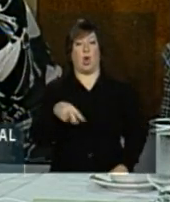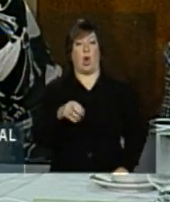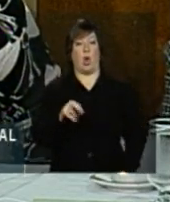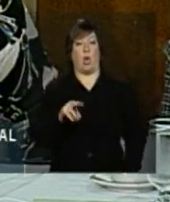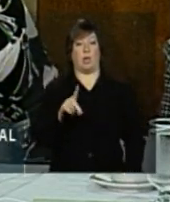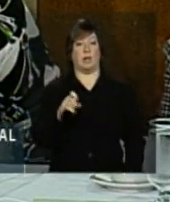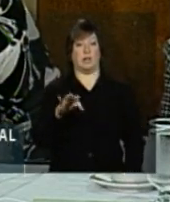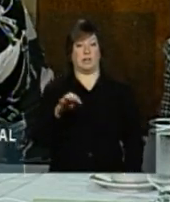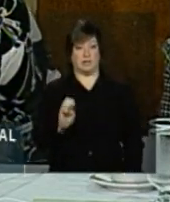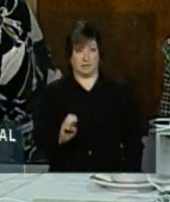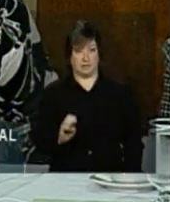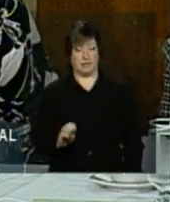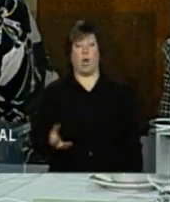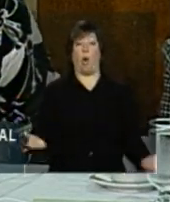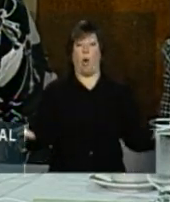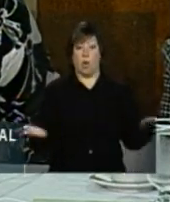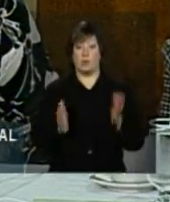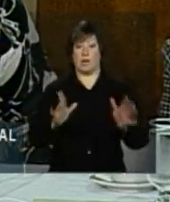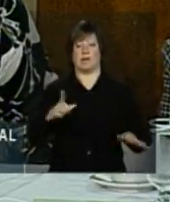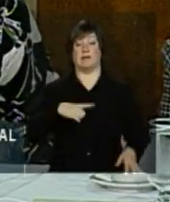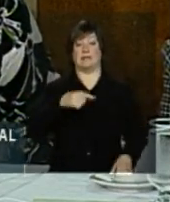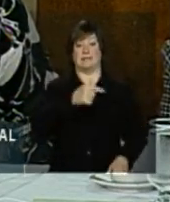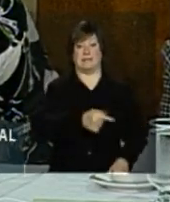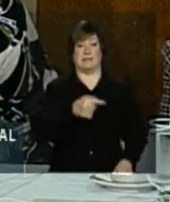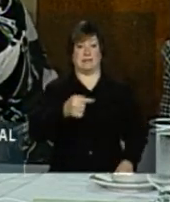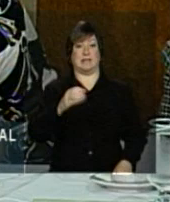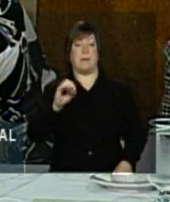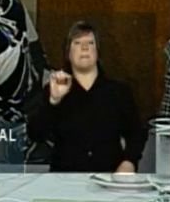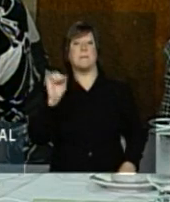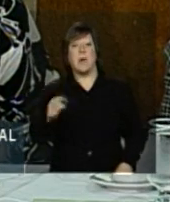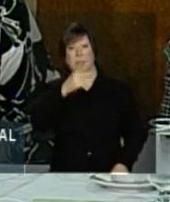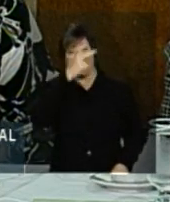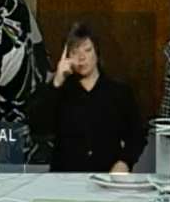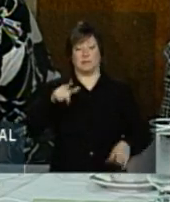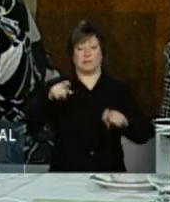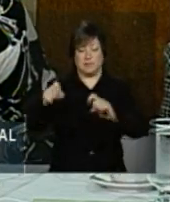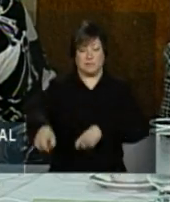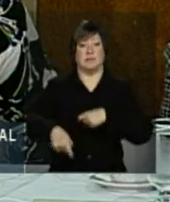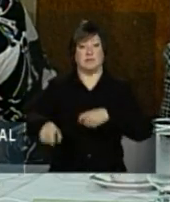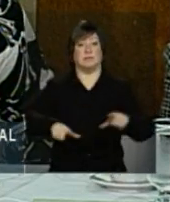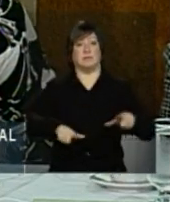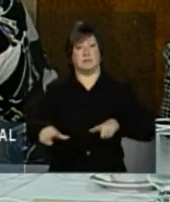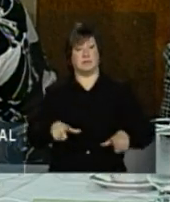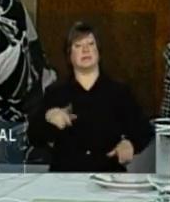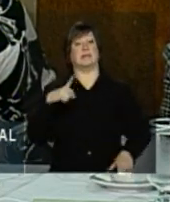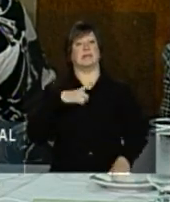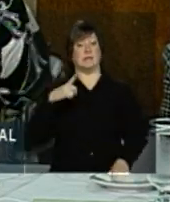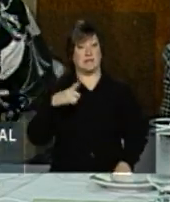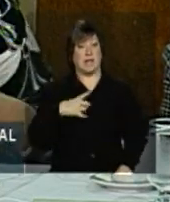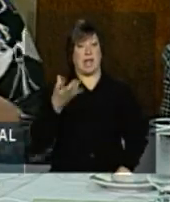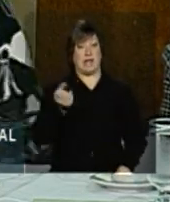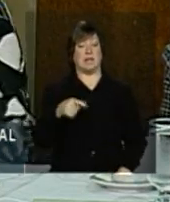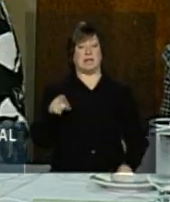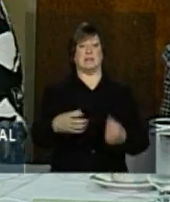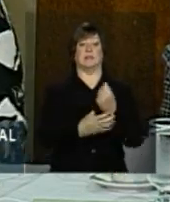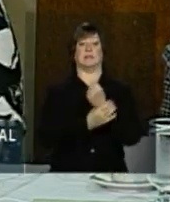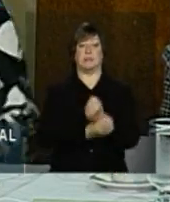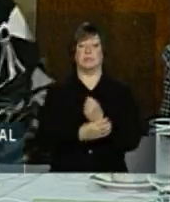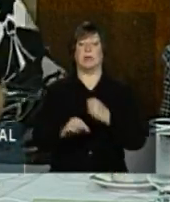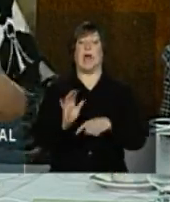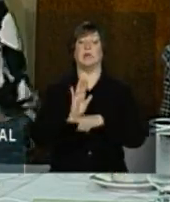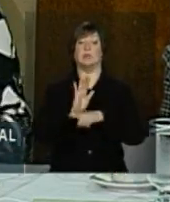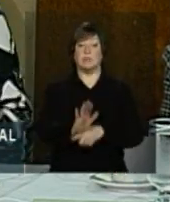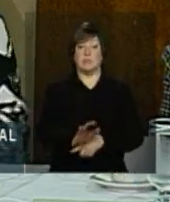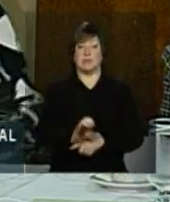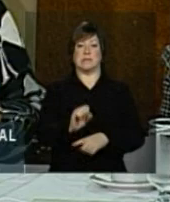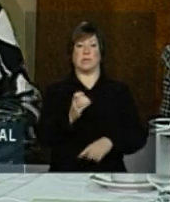eh hoje nós já temos 770.000 agricultores eh cobertos por esse seguro que é um seguro que busca